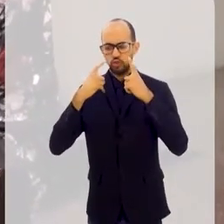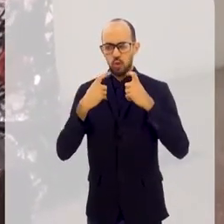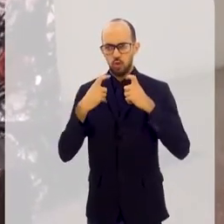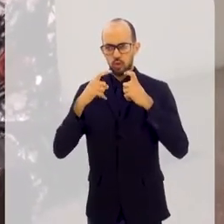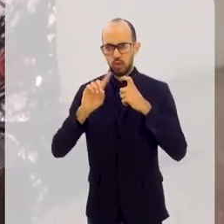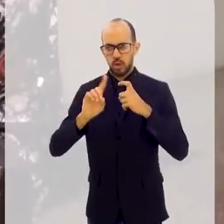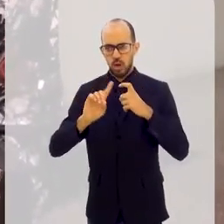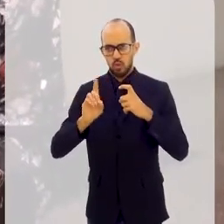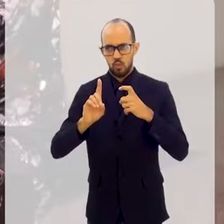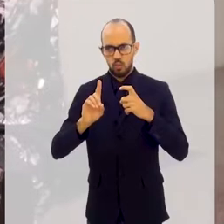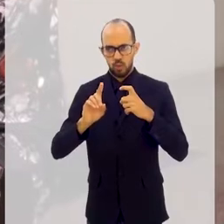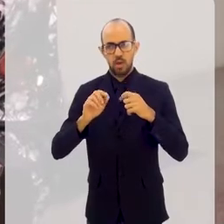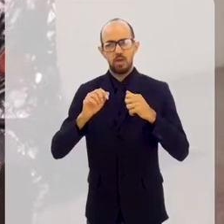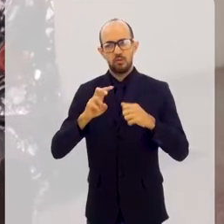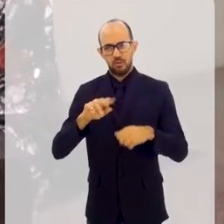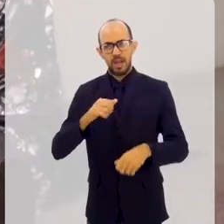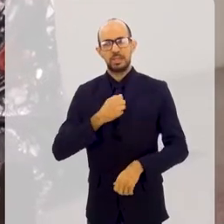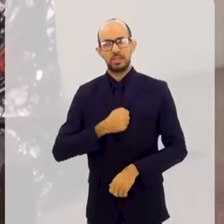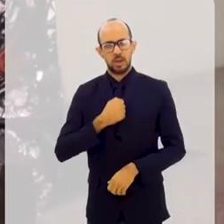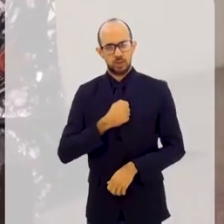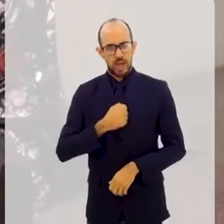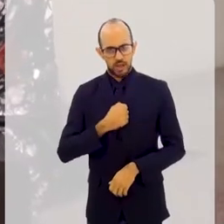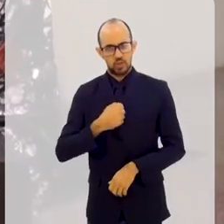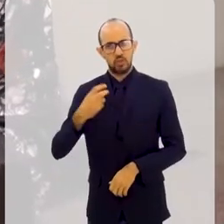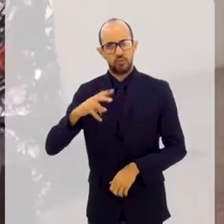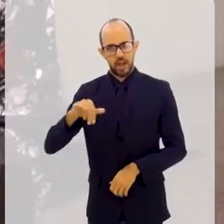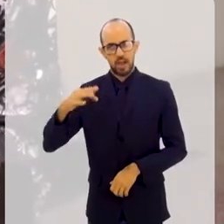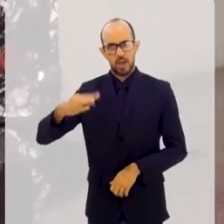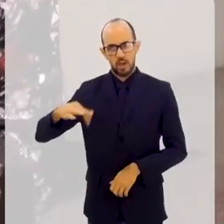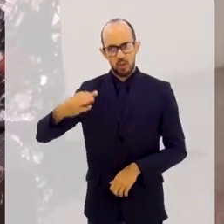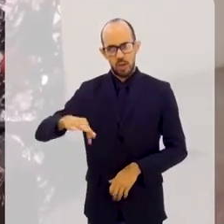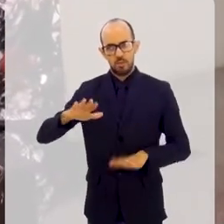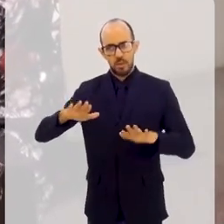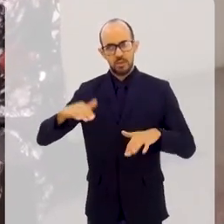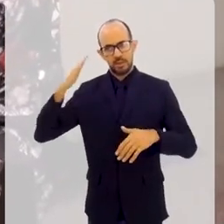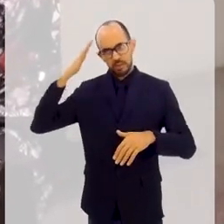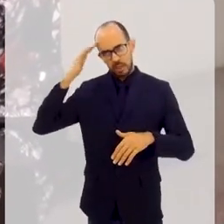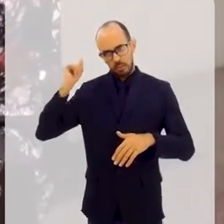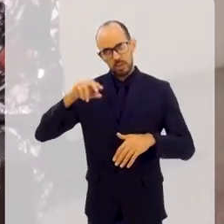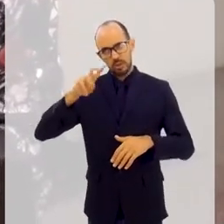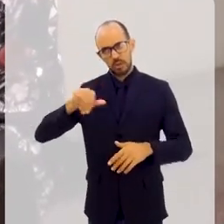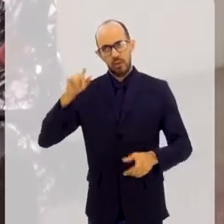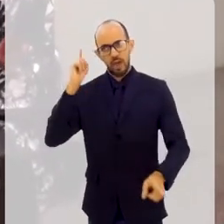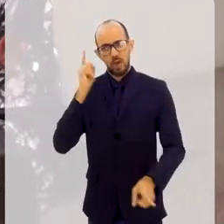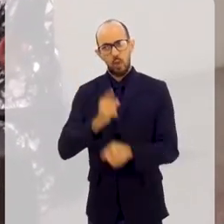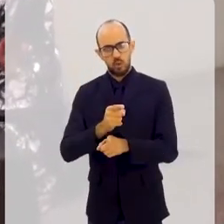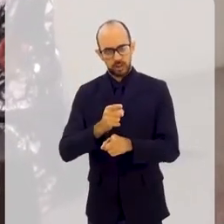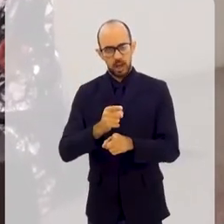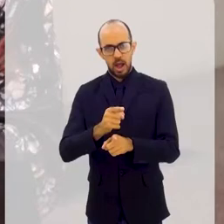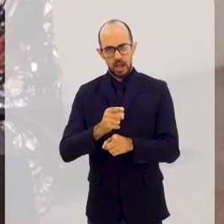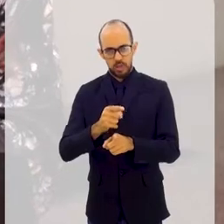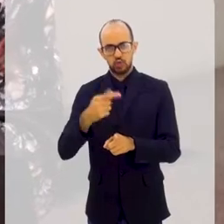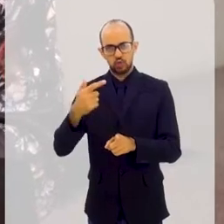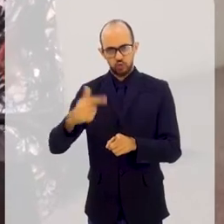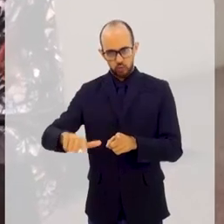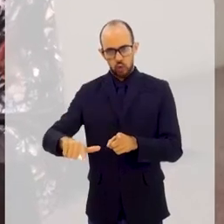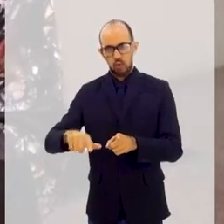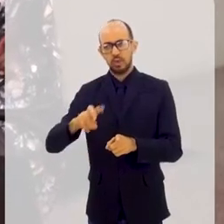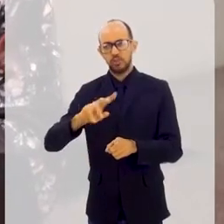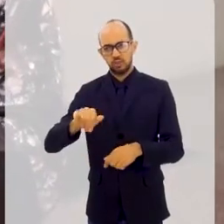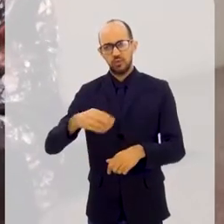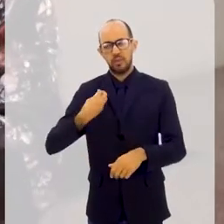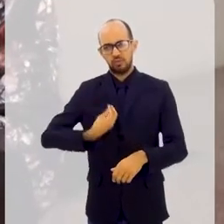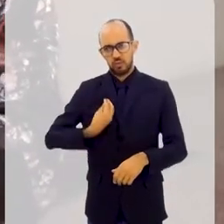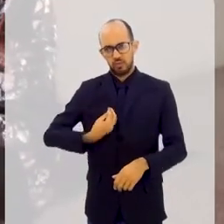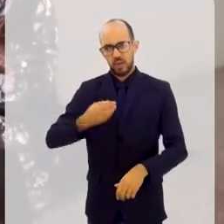de lamento é de que aí vai ter saudade vai sentir a dor mas sabemos que vamos nos encontrar e vamos